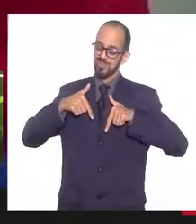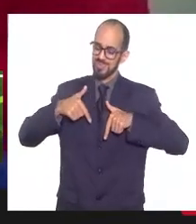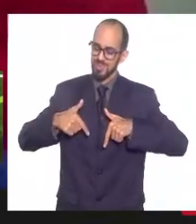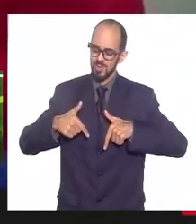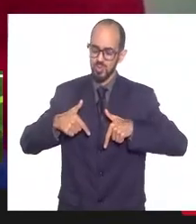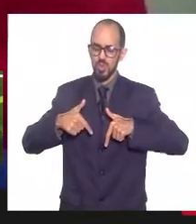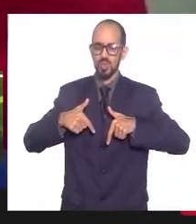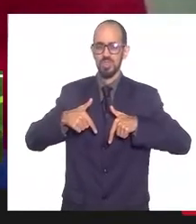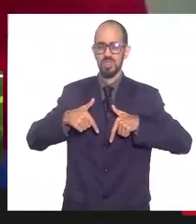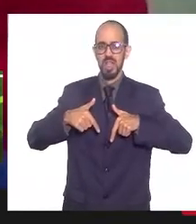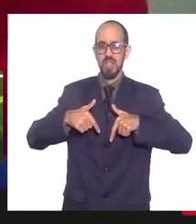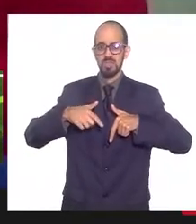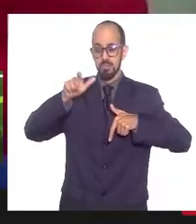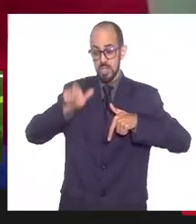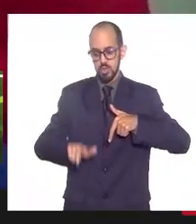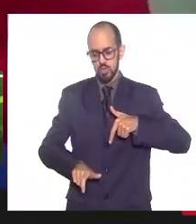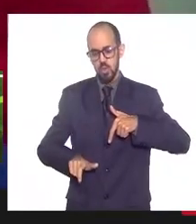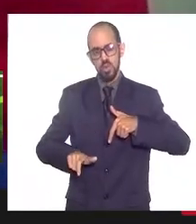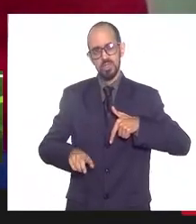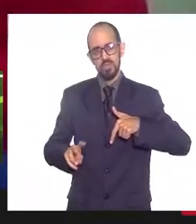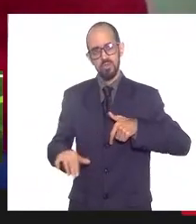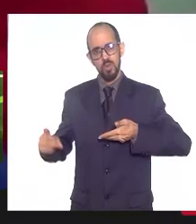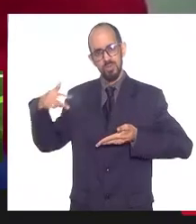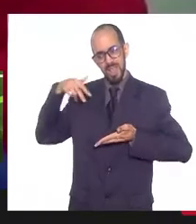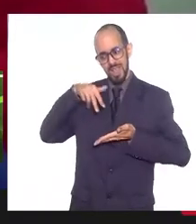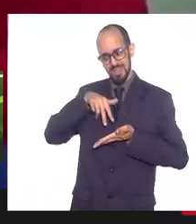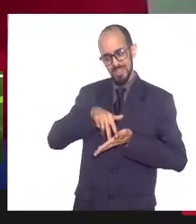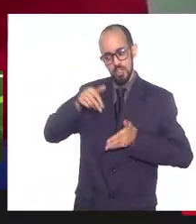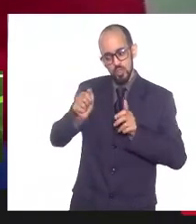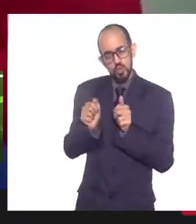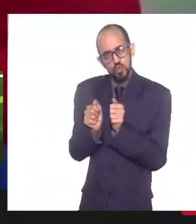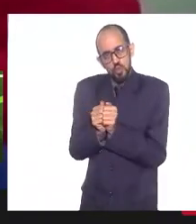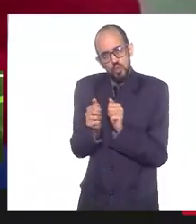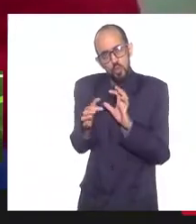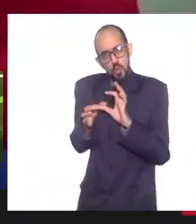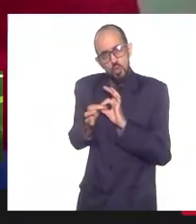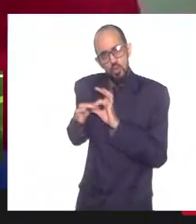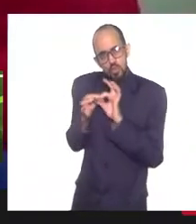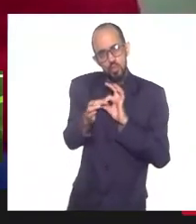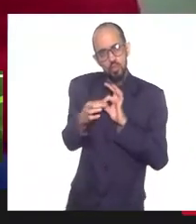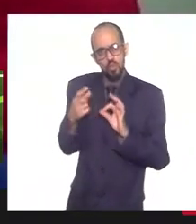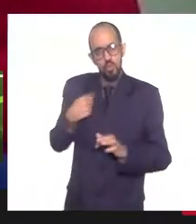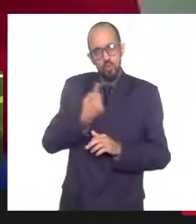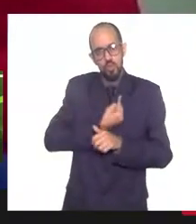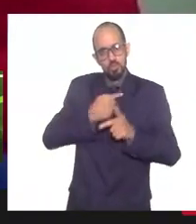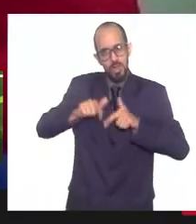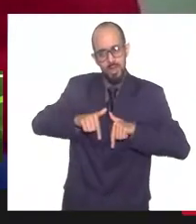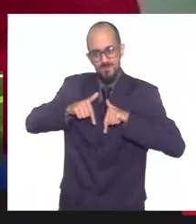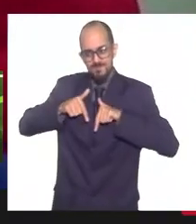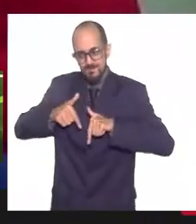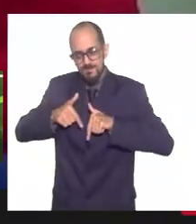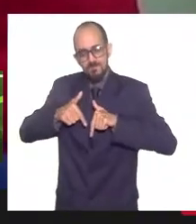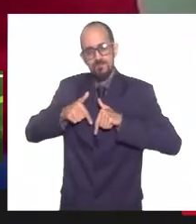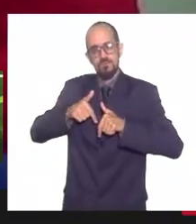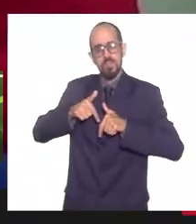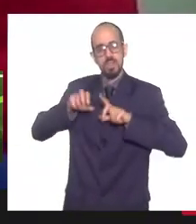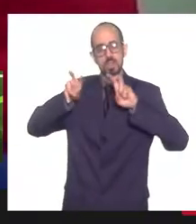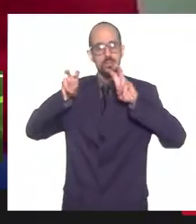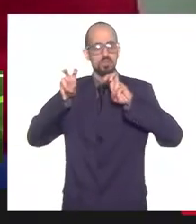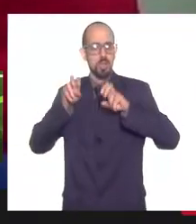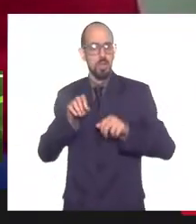vamos trazer para estar ao nosso lado no enfrentamento desse tema. E, sem dúvida